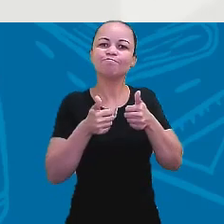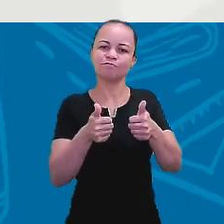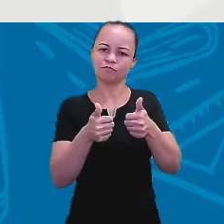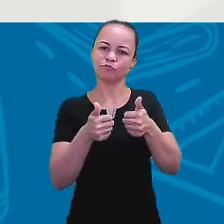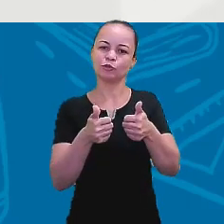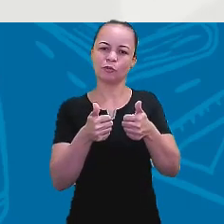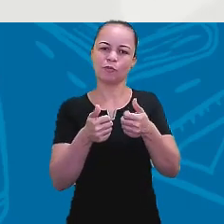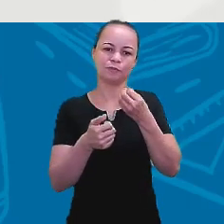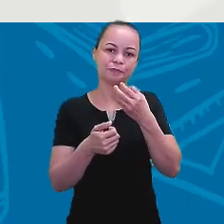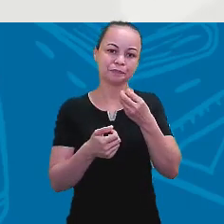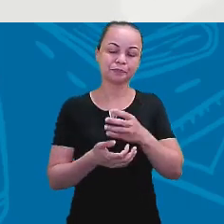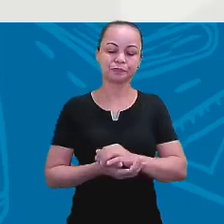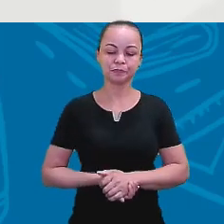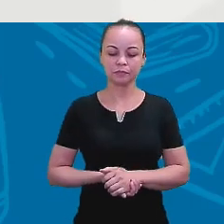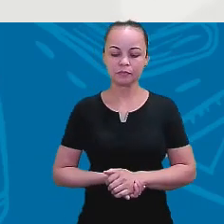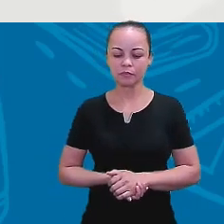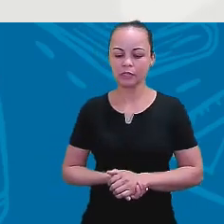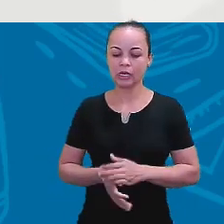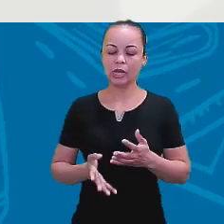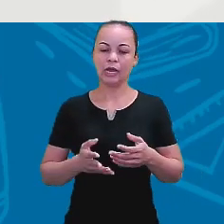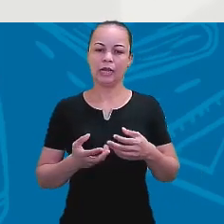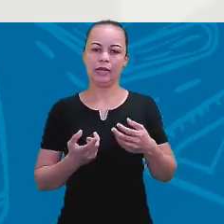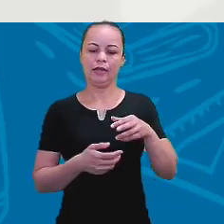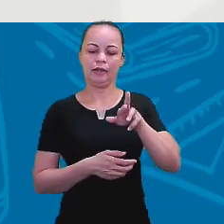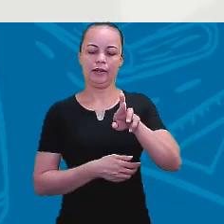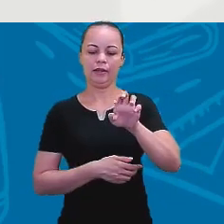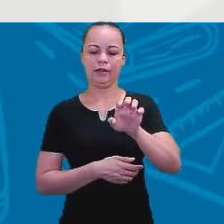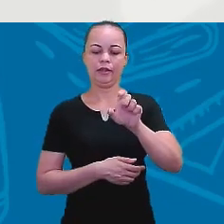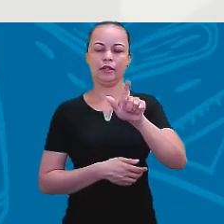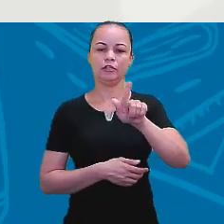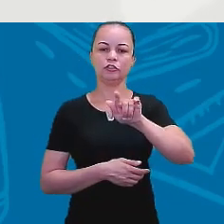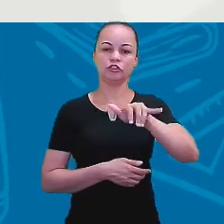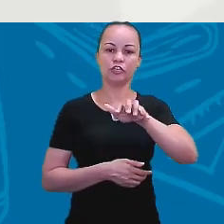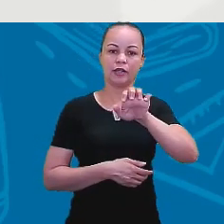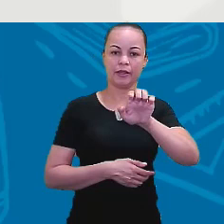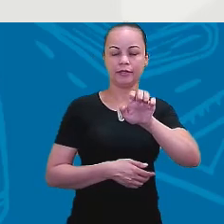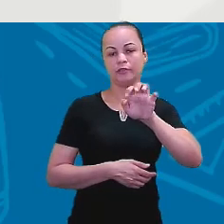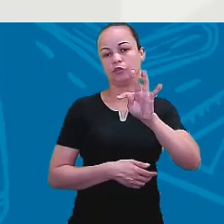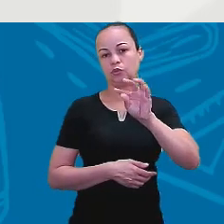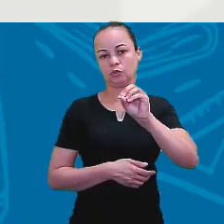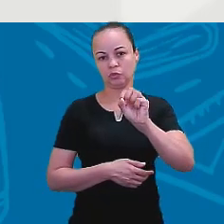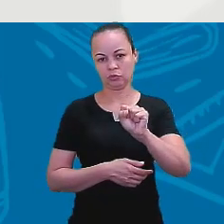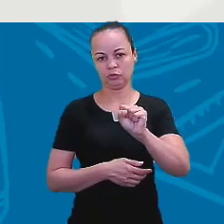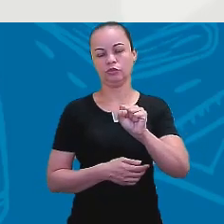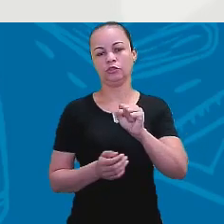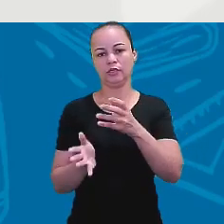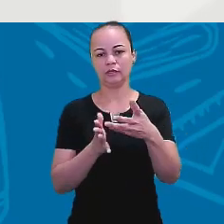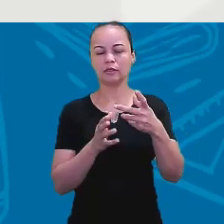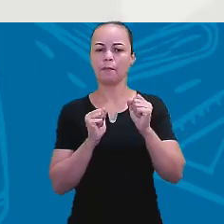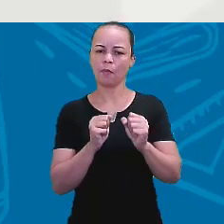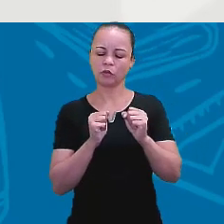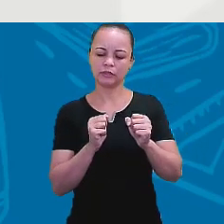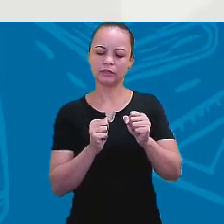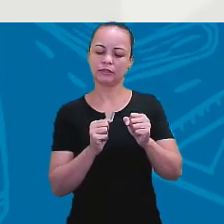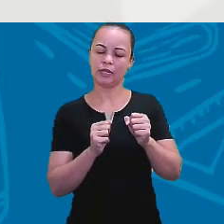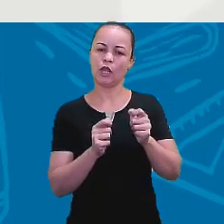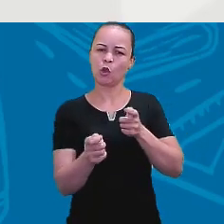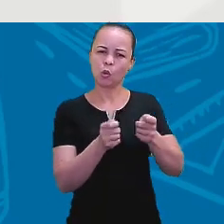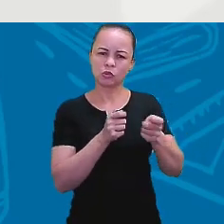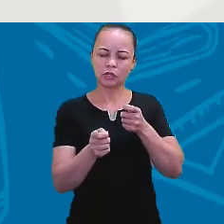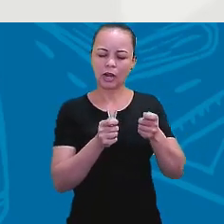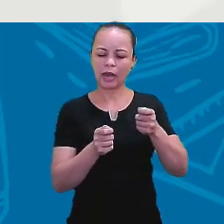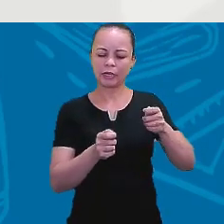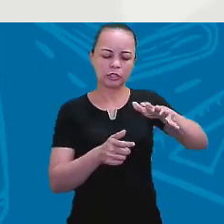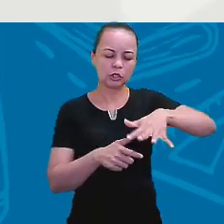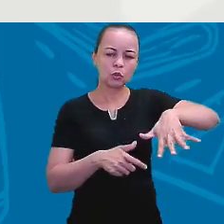gente? Rejeitos só podem ter uma destinação controlada em aterros sanitários,